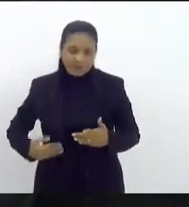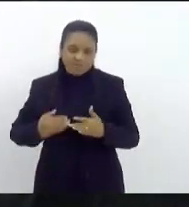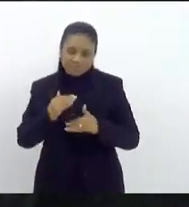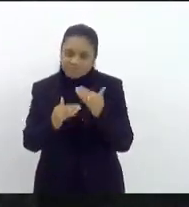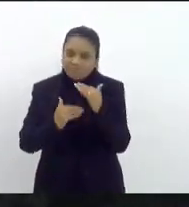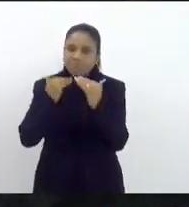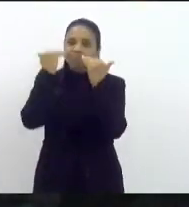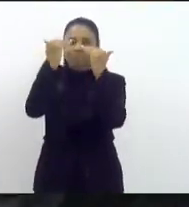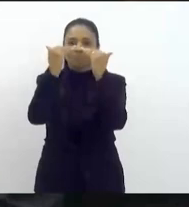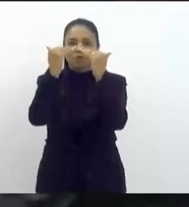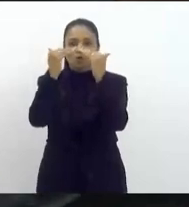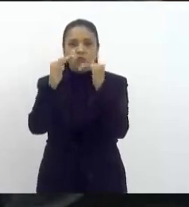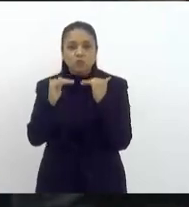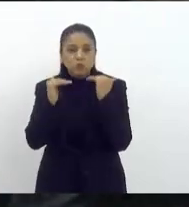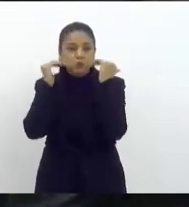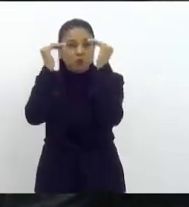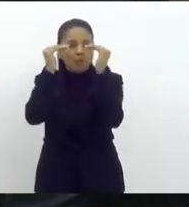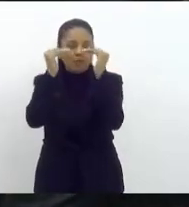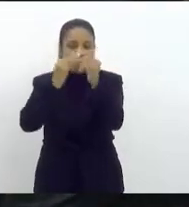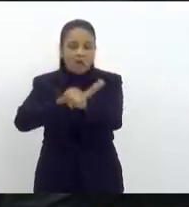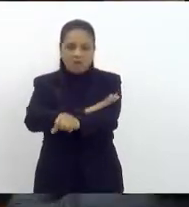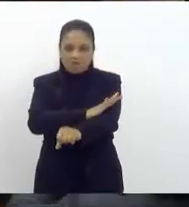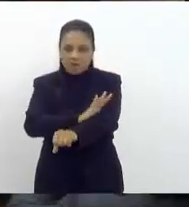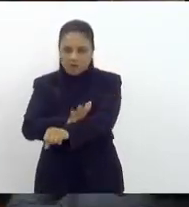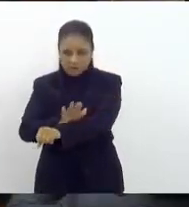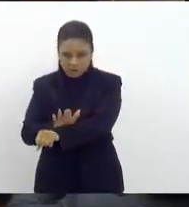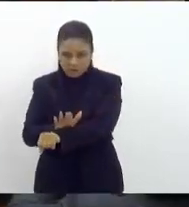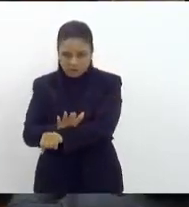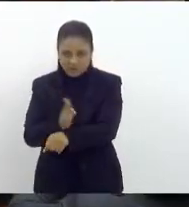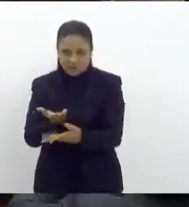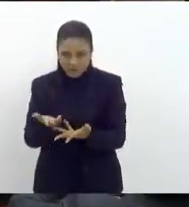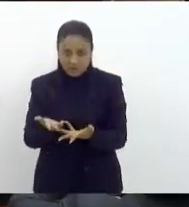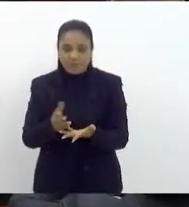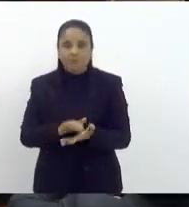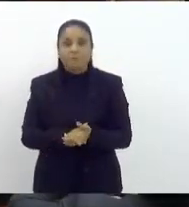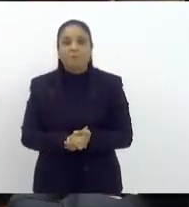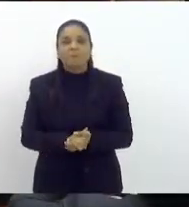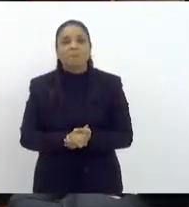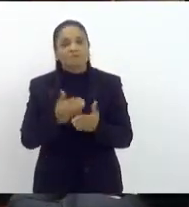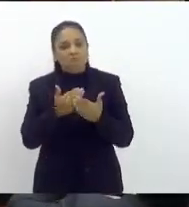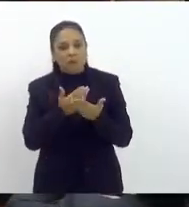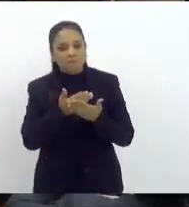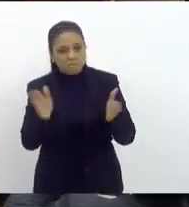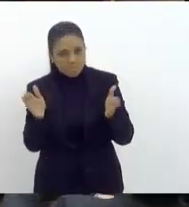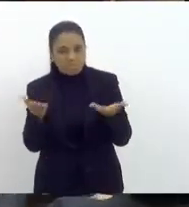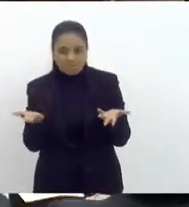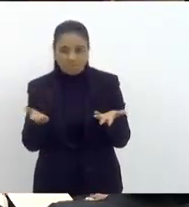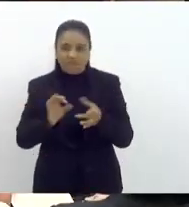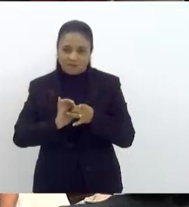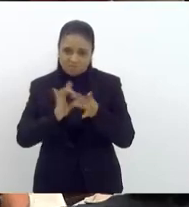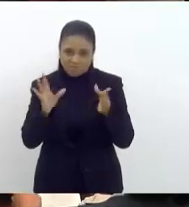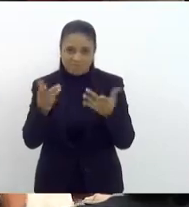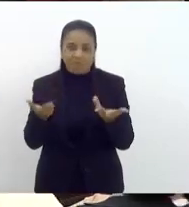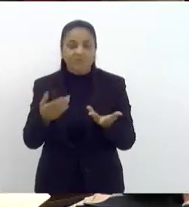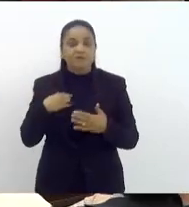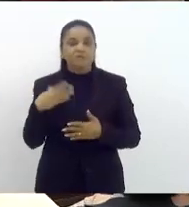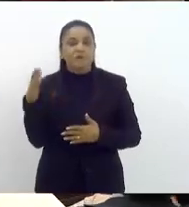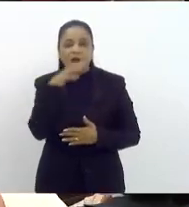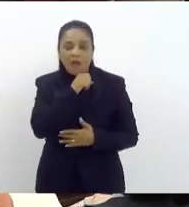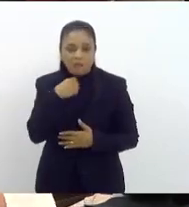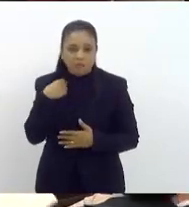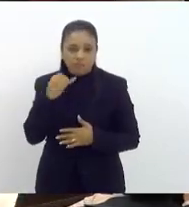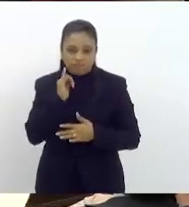então está aberta Presidente rápida consideração deputada Renata Souza